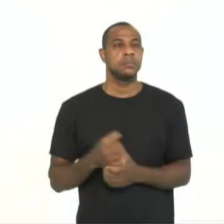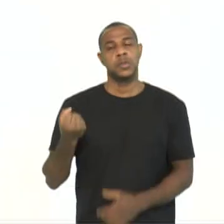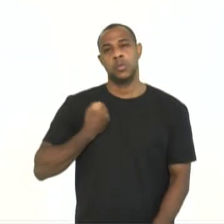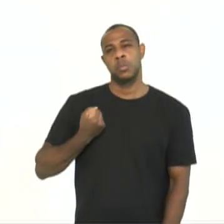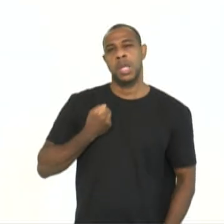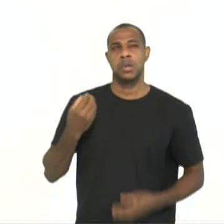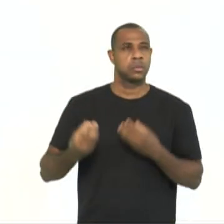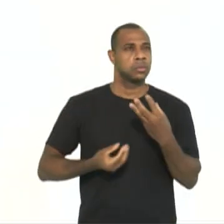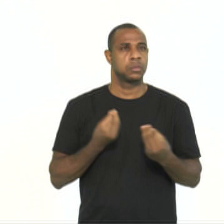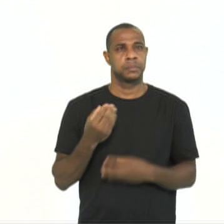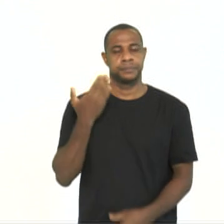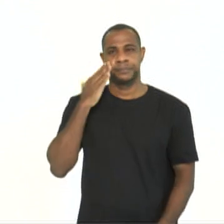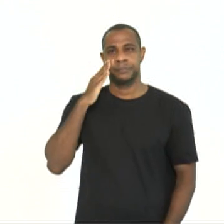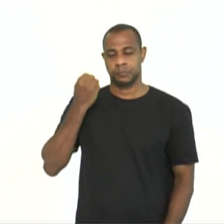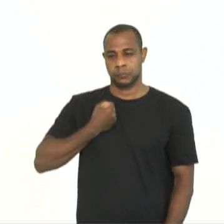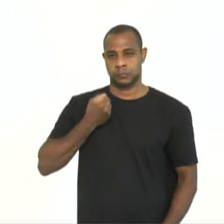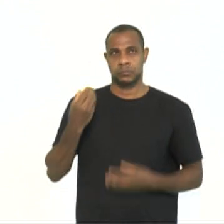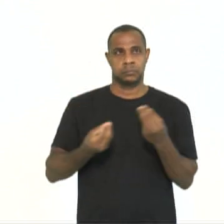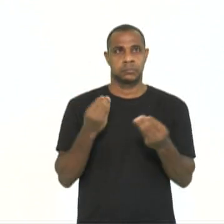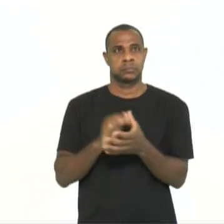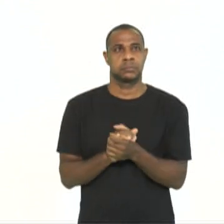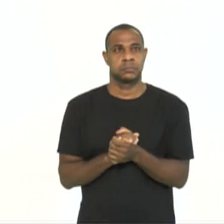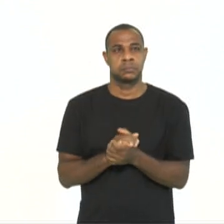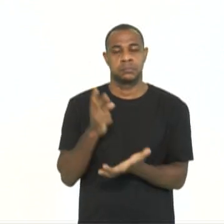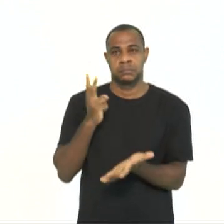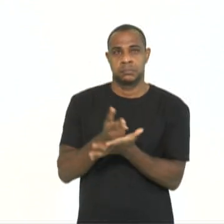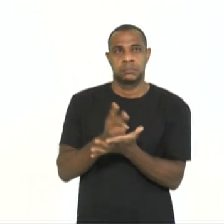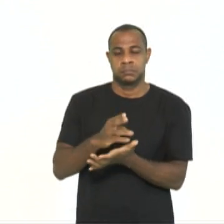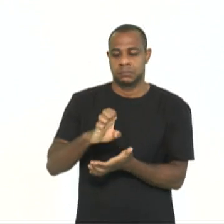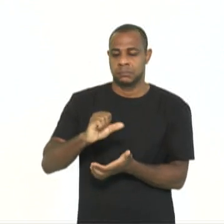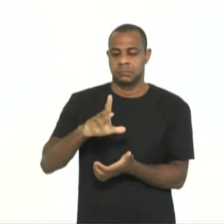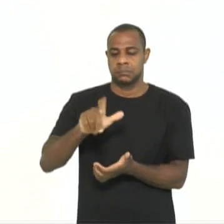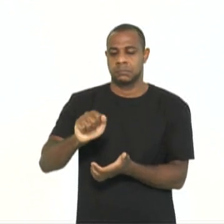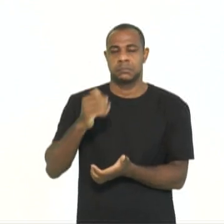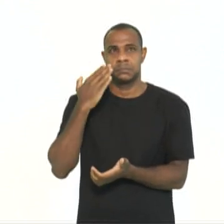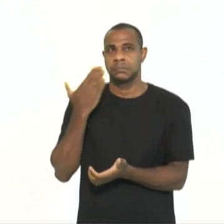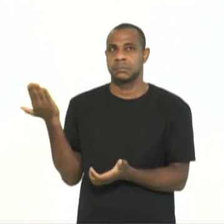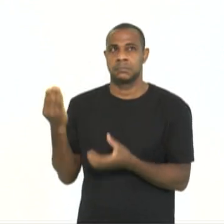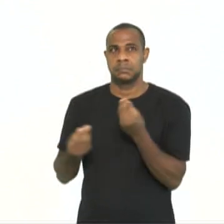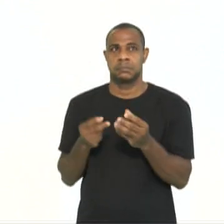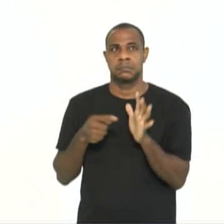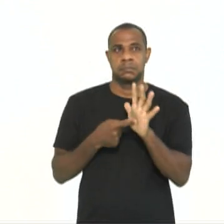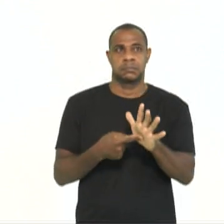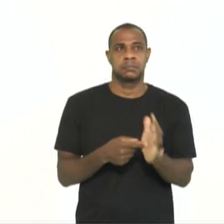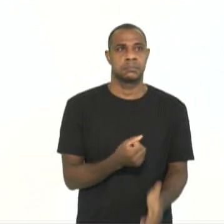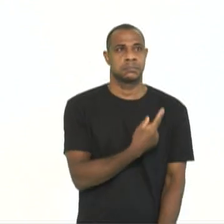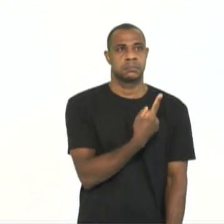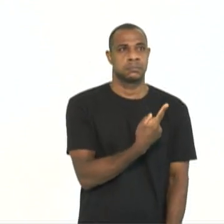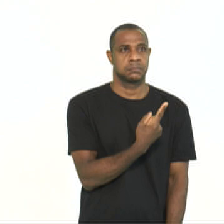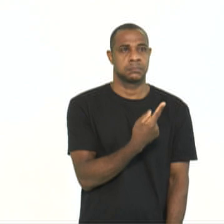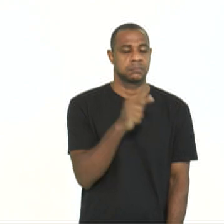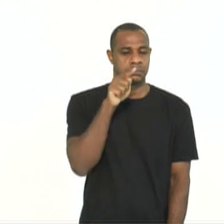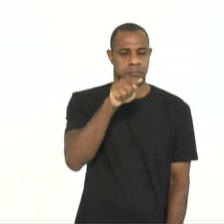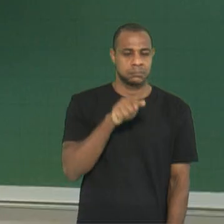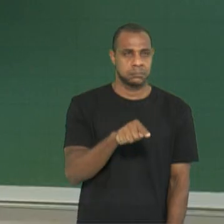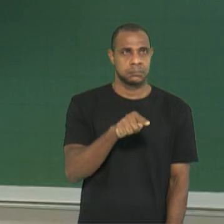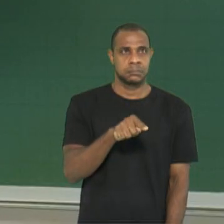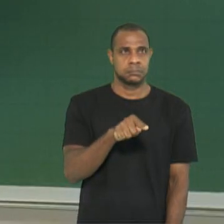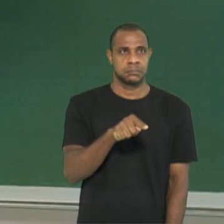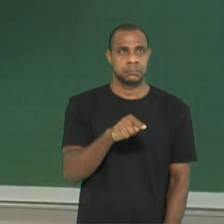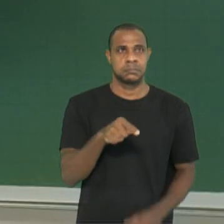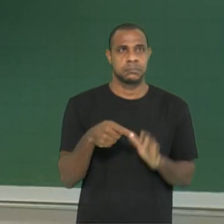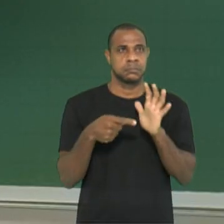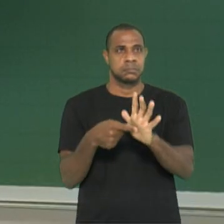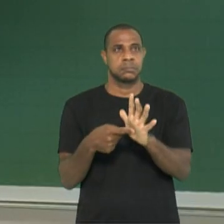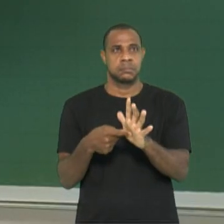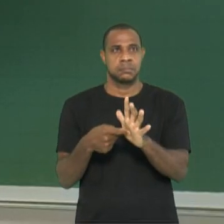ó, compreendendo a escala numérica, sempre será apresentada dessa maneira. Número 1, 2 pontos, e um